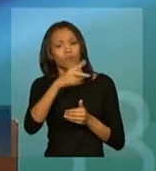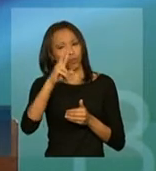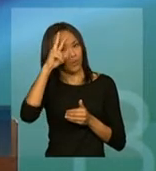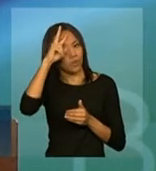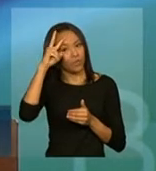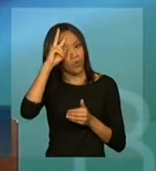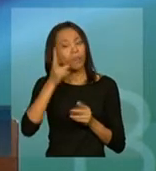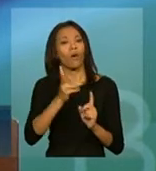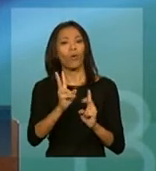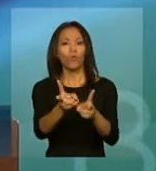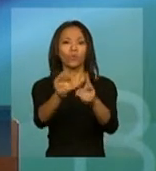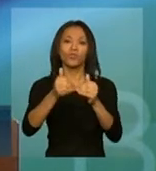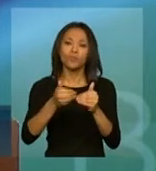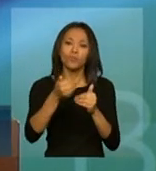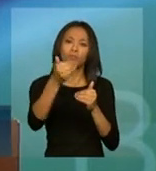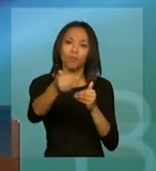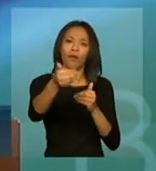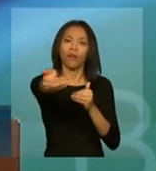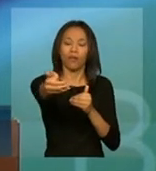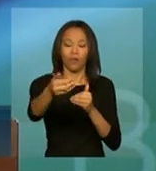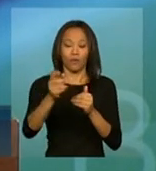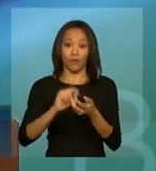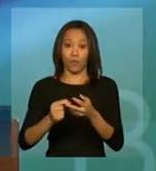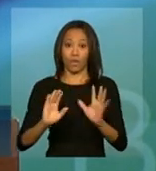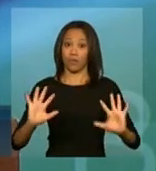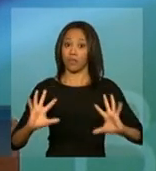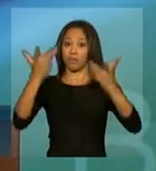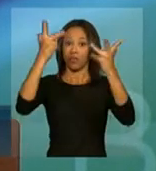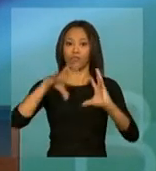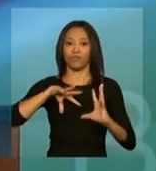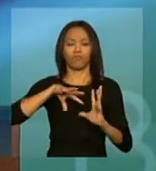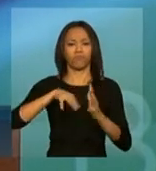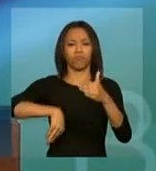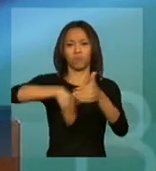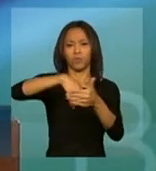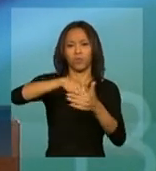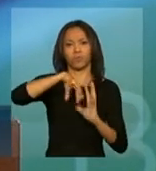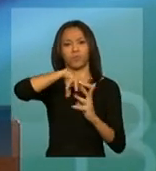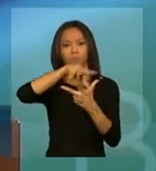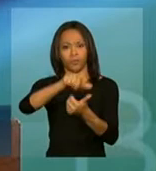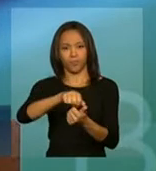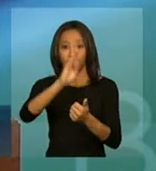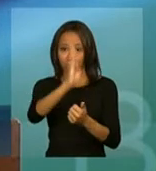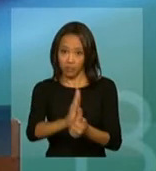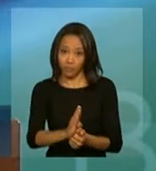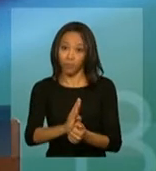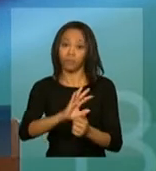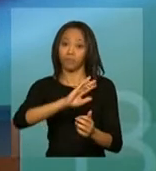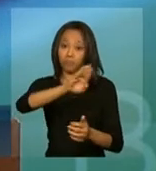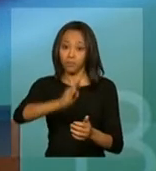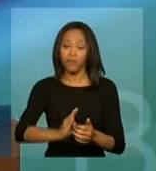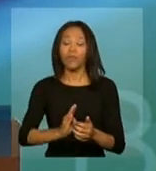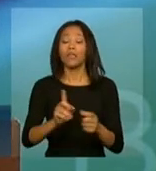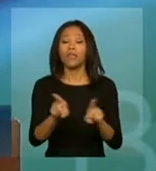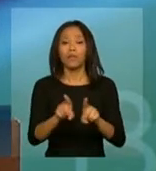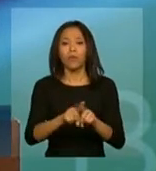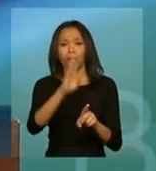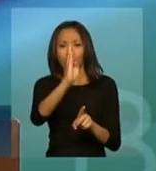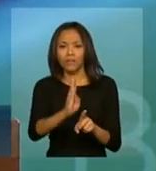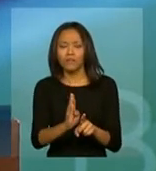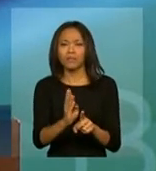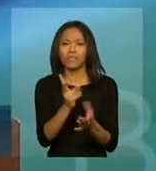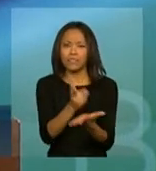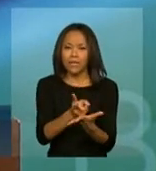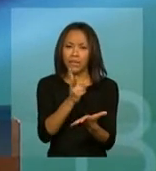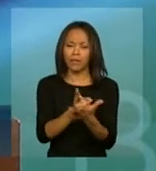levar adiante os grandes eventos esportivos do Brasil. Na política internacional, o Brasil é cada vez mais um grande protagonista que age